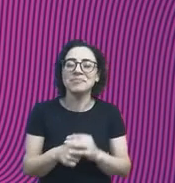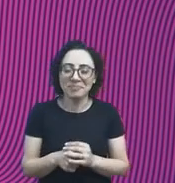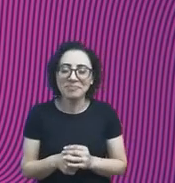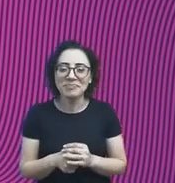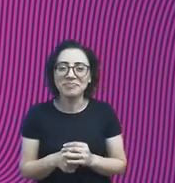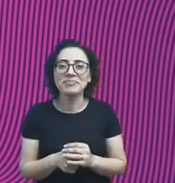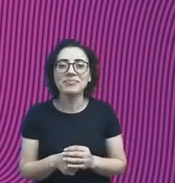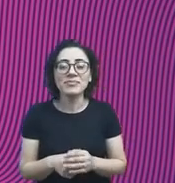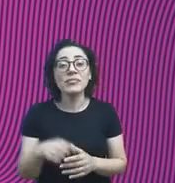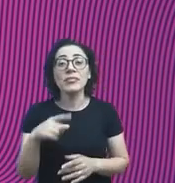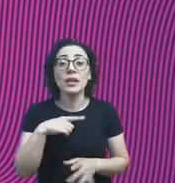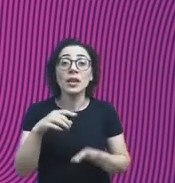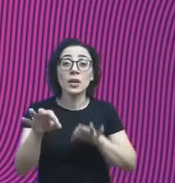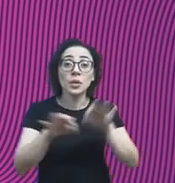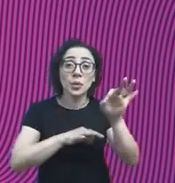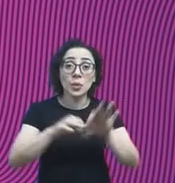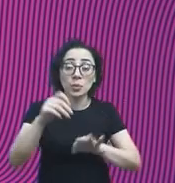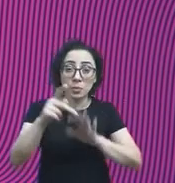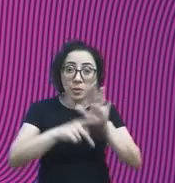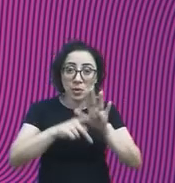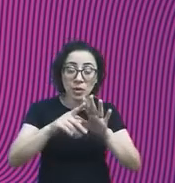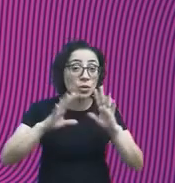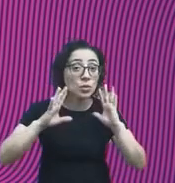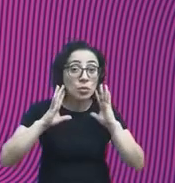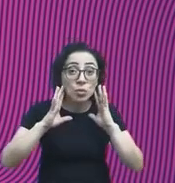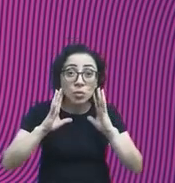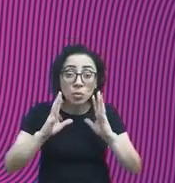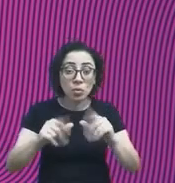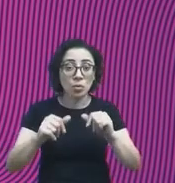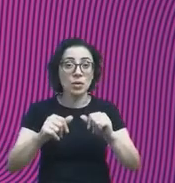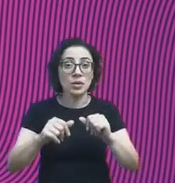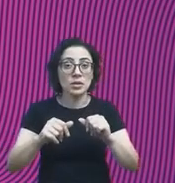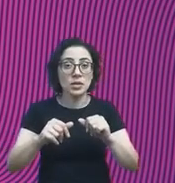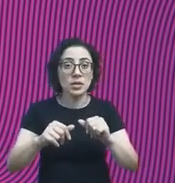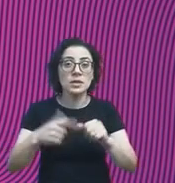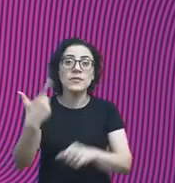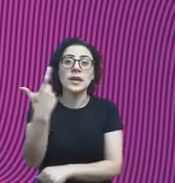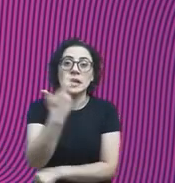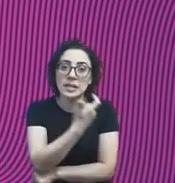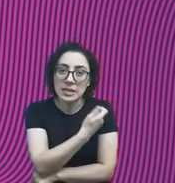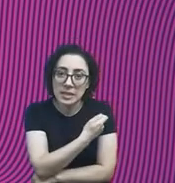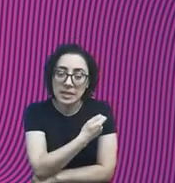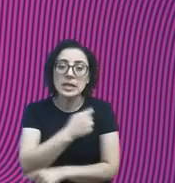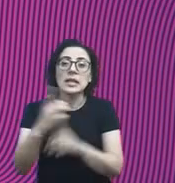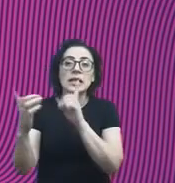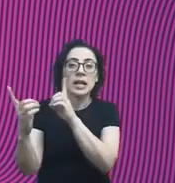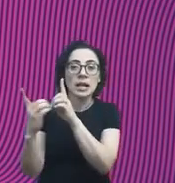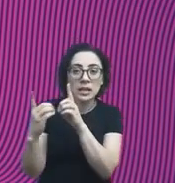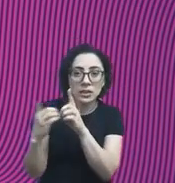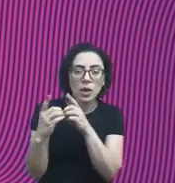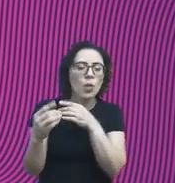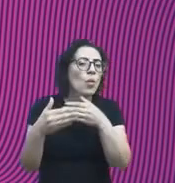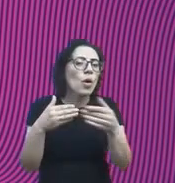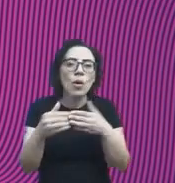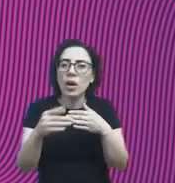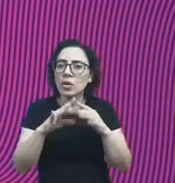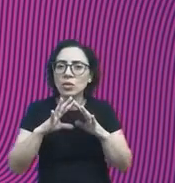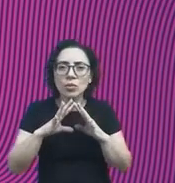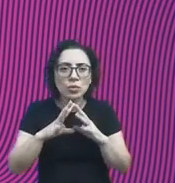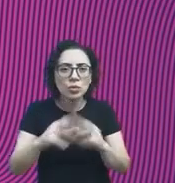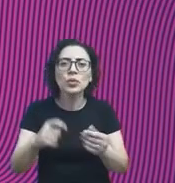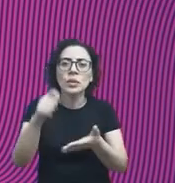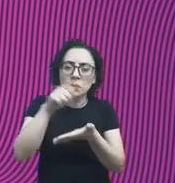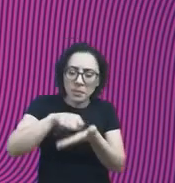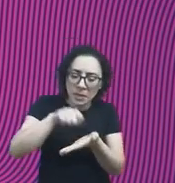todas as consultas, todas as vacinações, todas as internações, todas as prescrições, todos